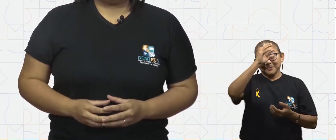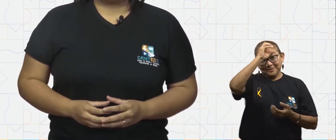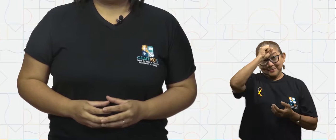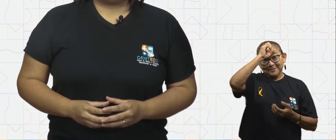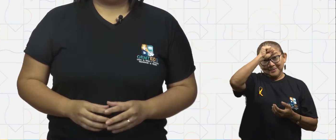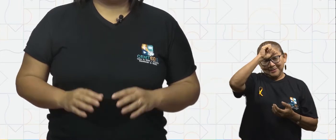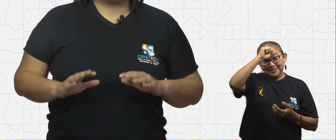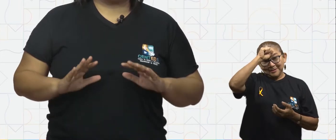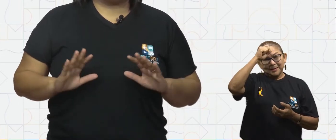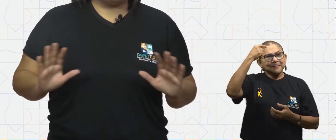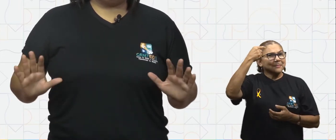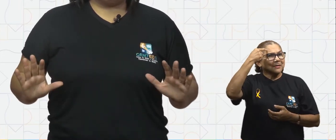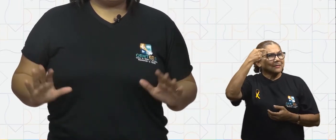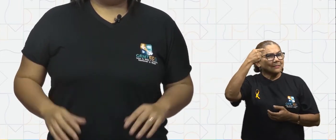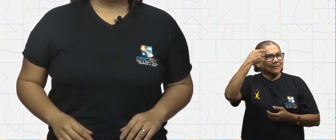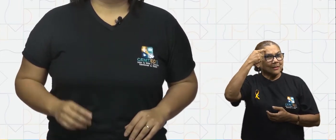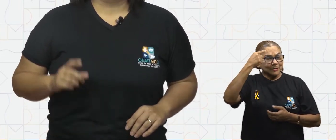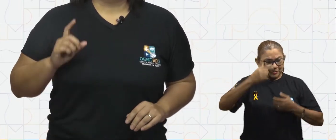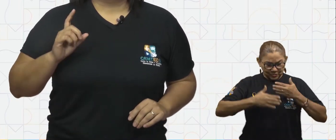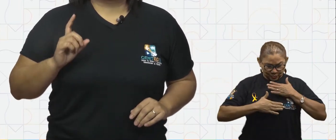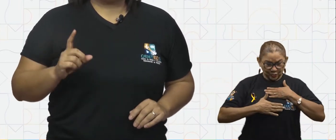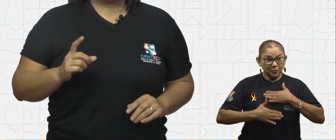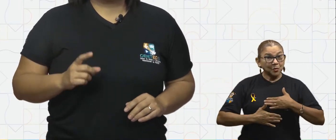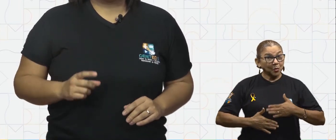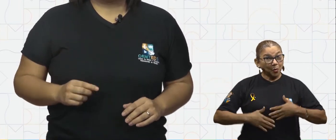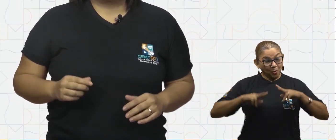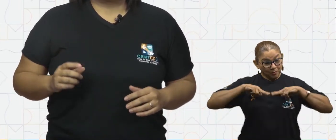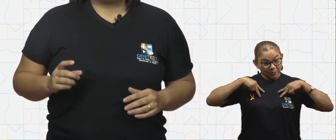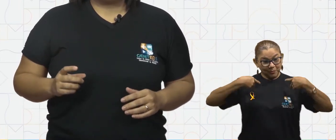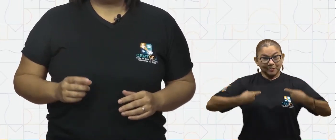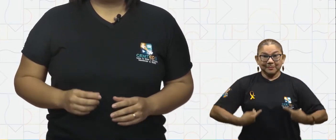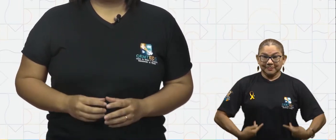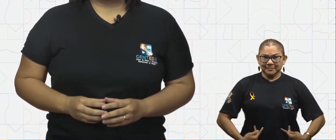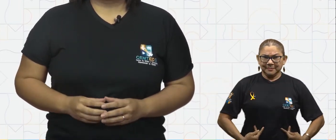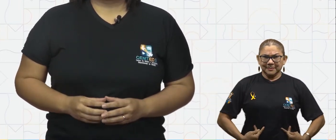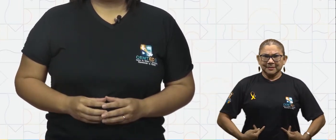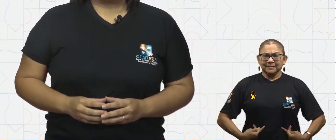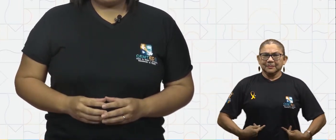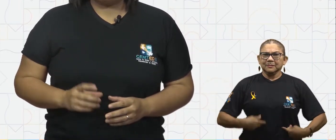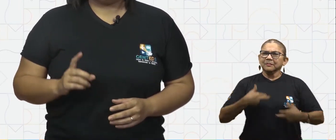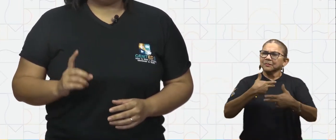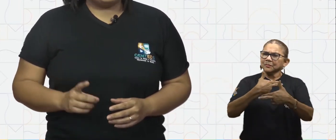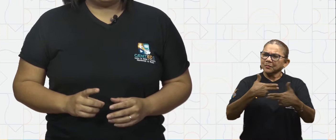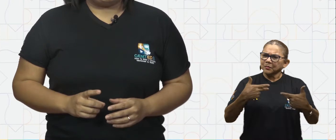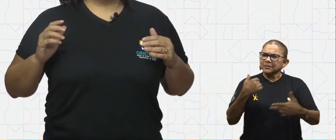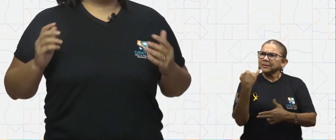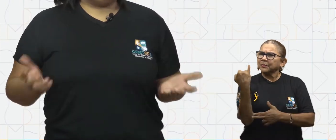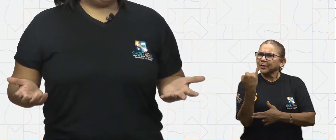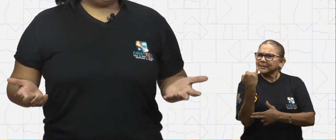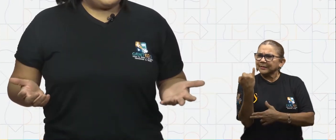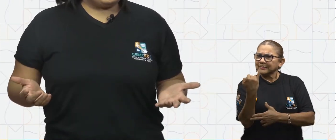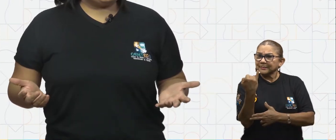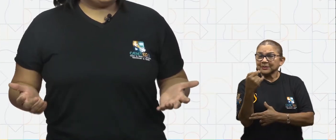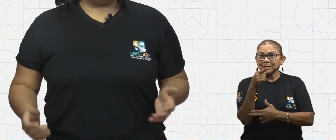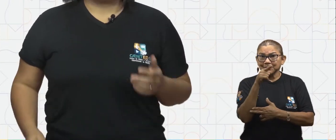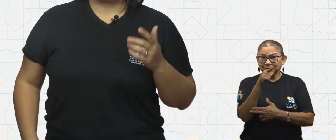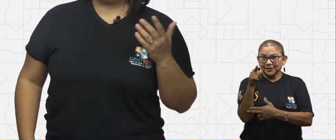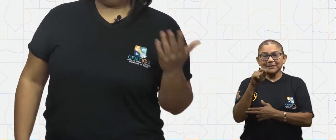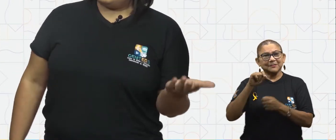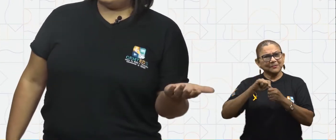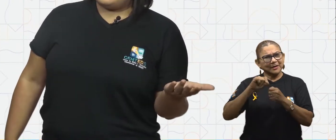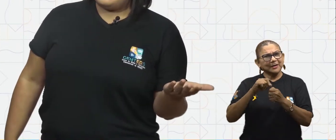iniciar a aula pensando no corpo humano. Quantas coisas interessantes você faz em um dia?